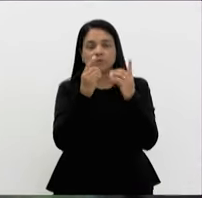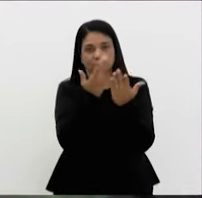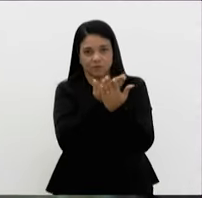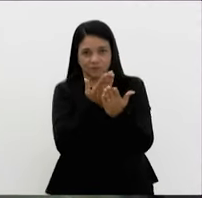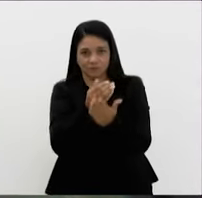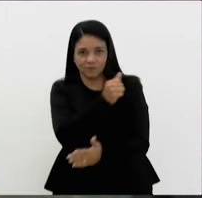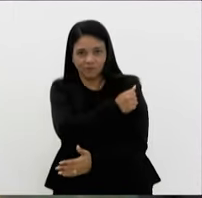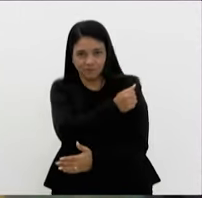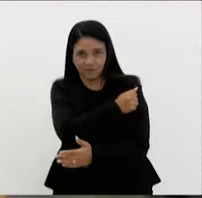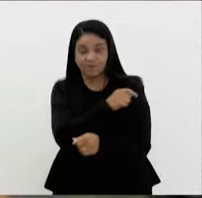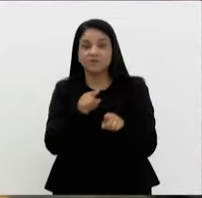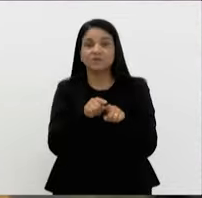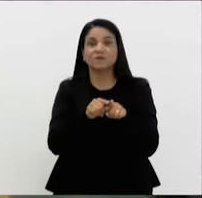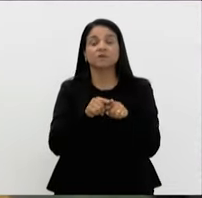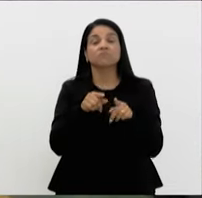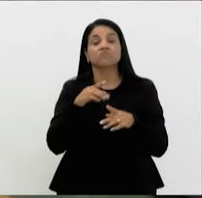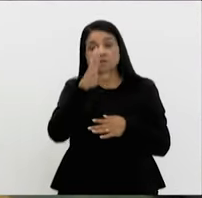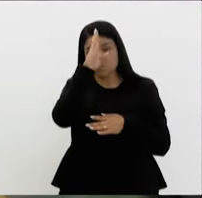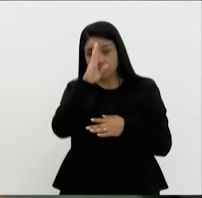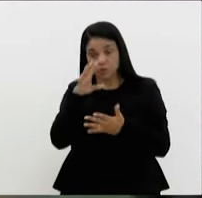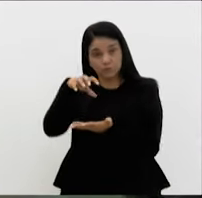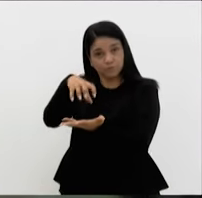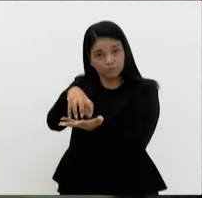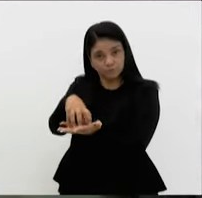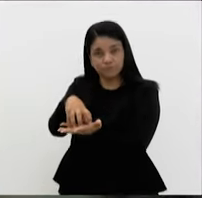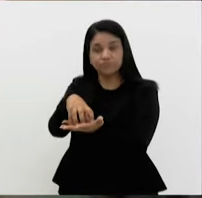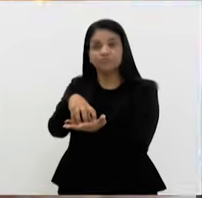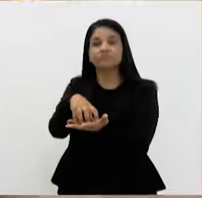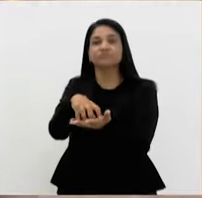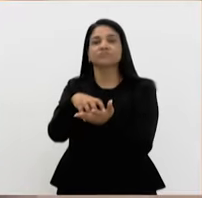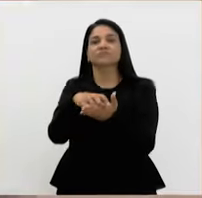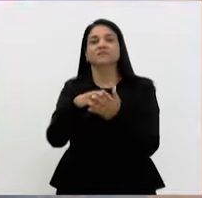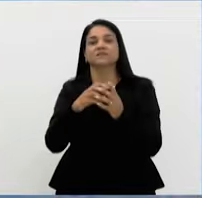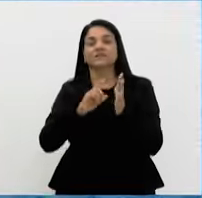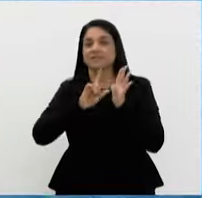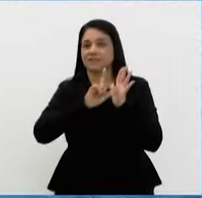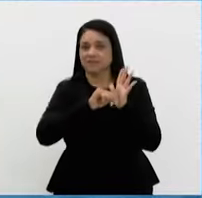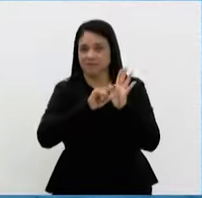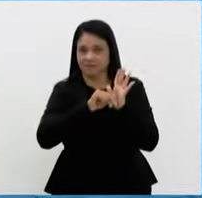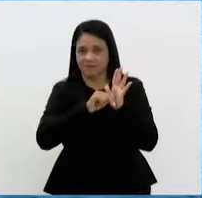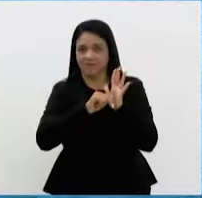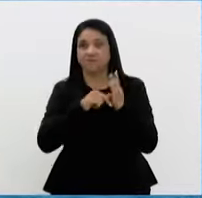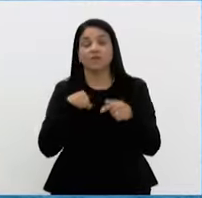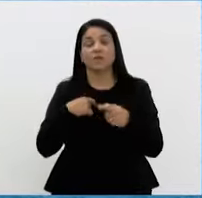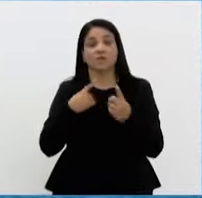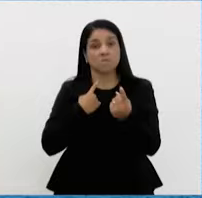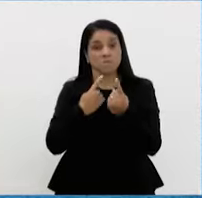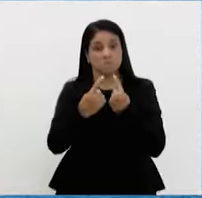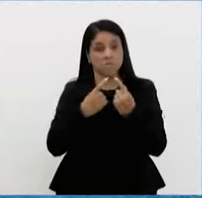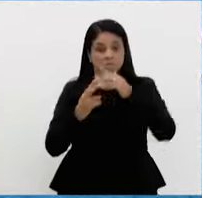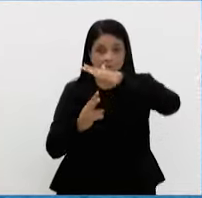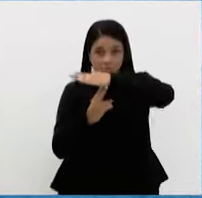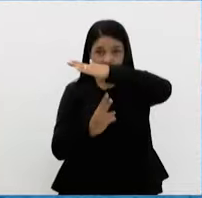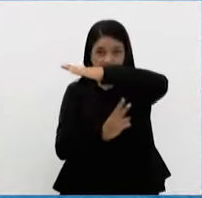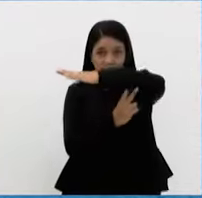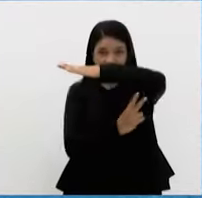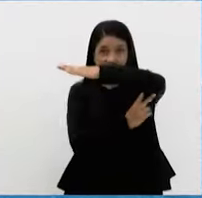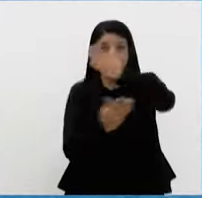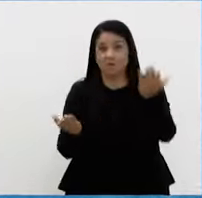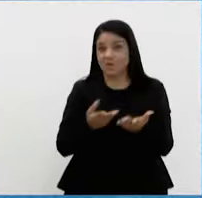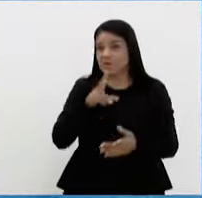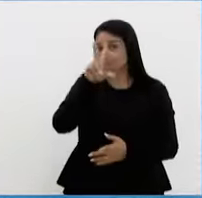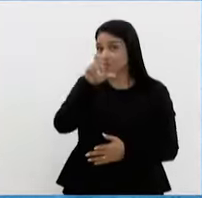que devem se dirigir ao posto de gratuidade na Estação Central do Brasil. A Ponte Rio-Niterói completa hoje 50